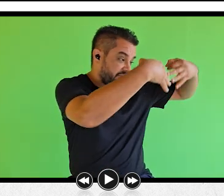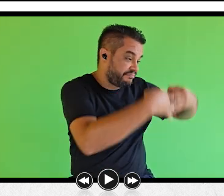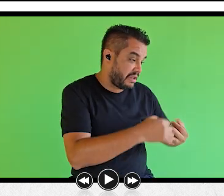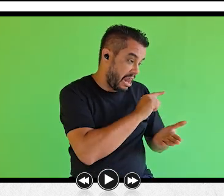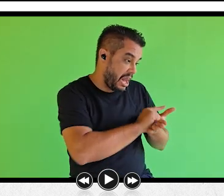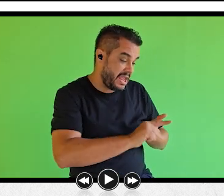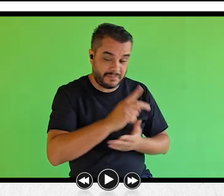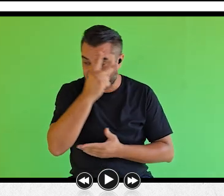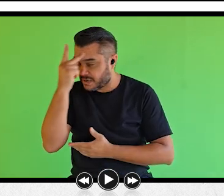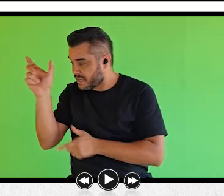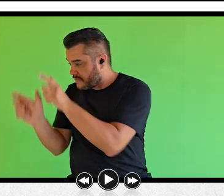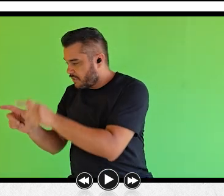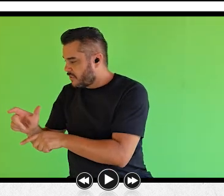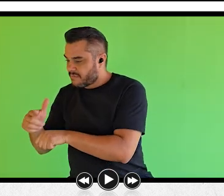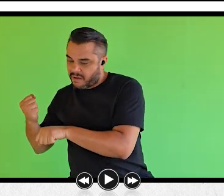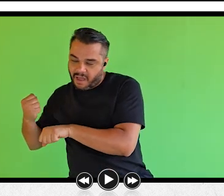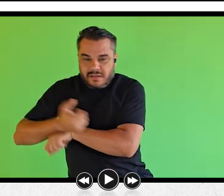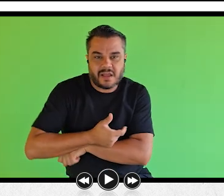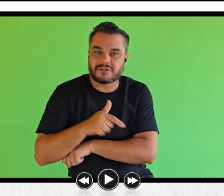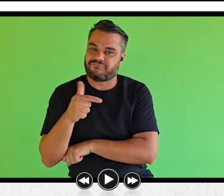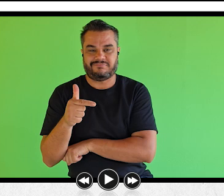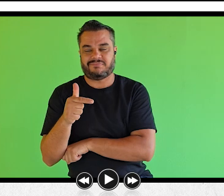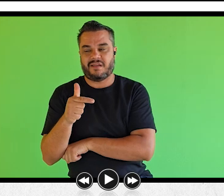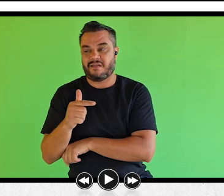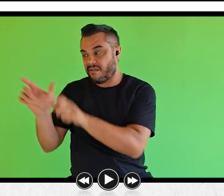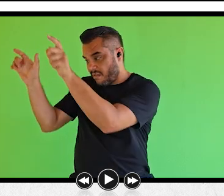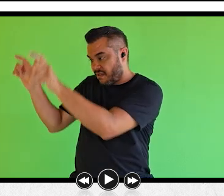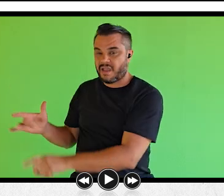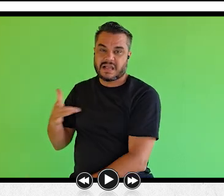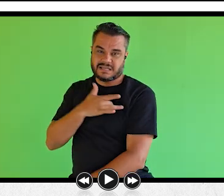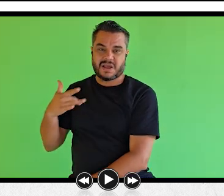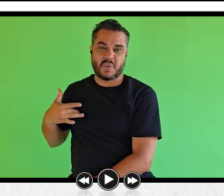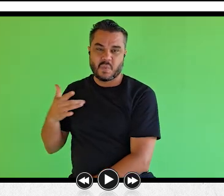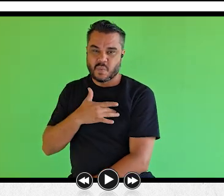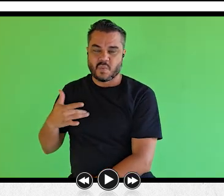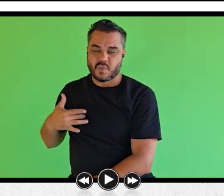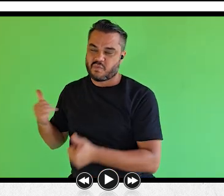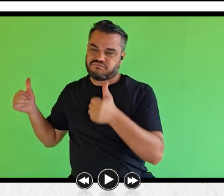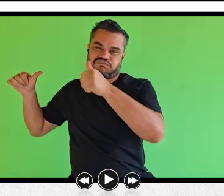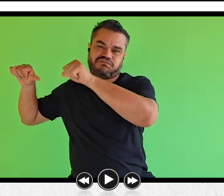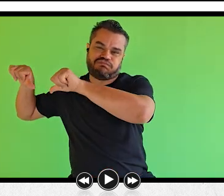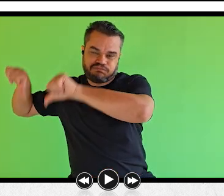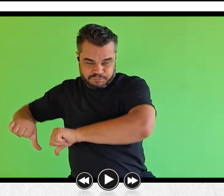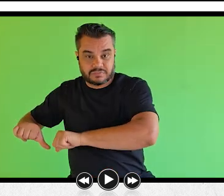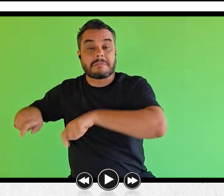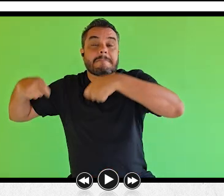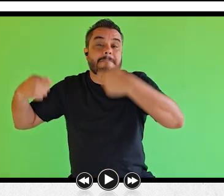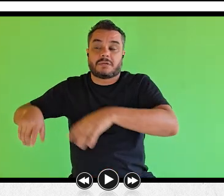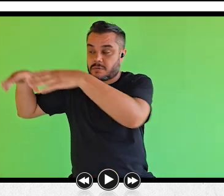somente será efetivo com um ambiente de trabalho saudável e em condições que permitam que o mesmo seja exercido com